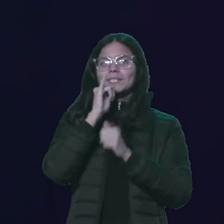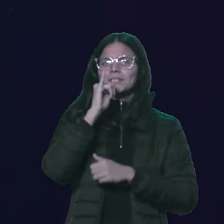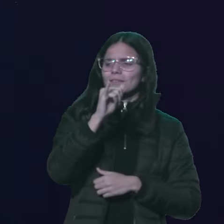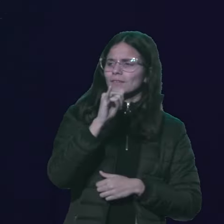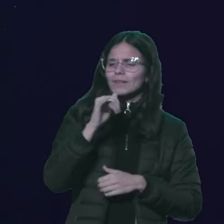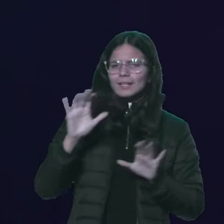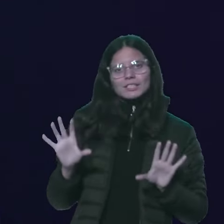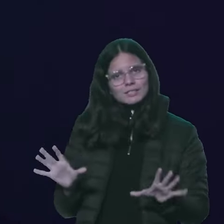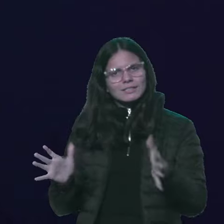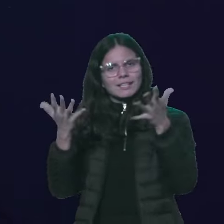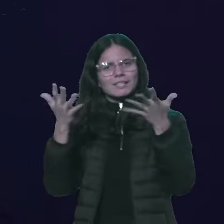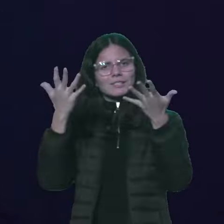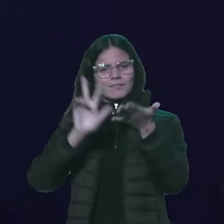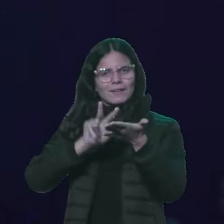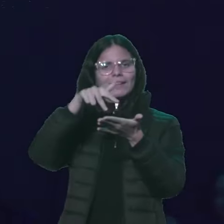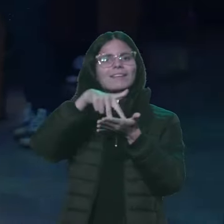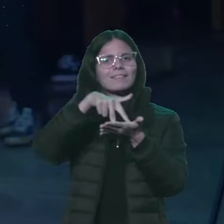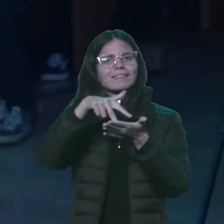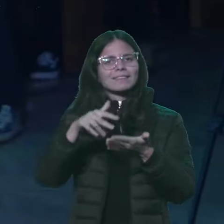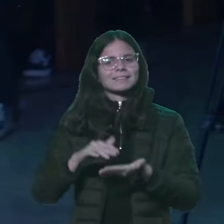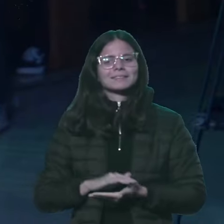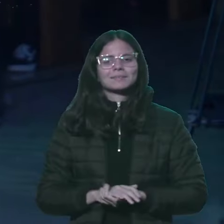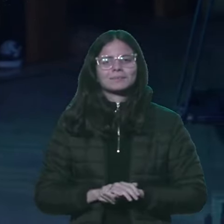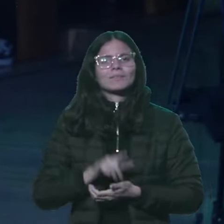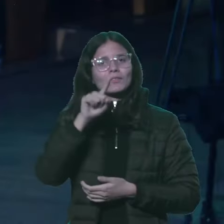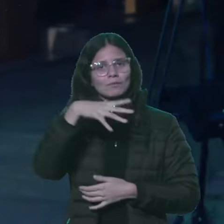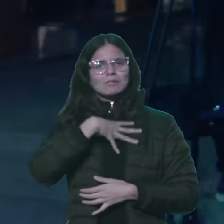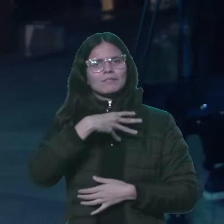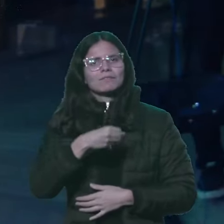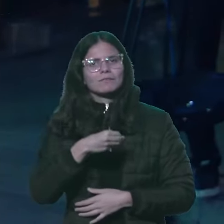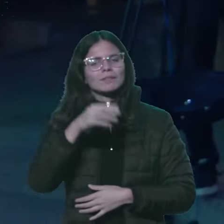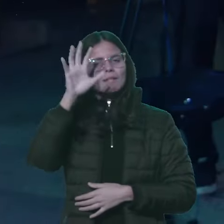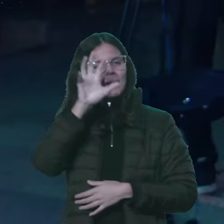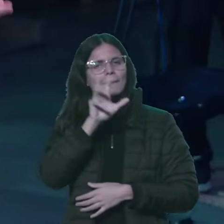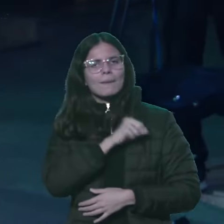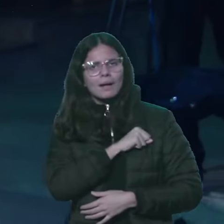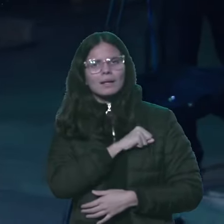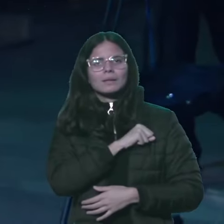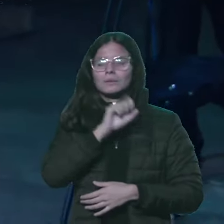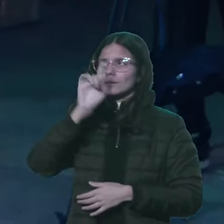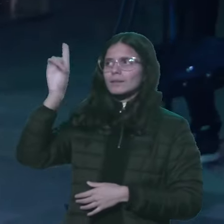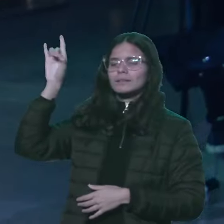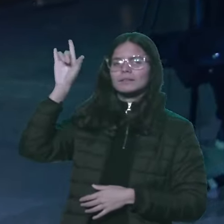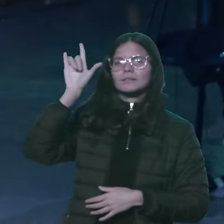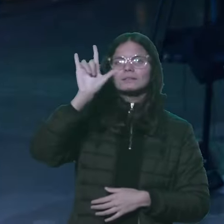levanta, você é meu filho, você é amado, eu te amo,